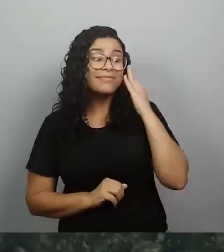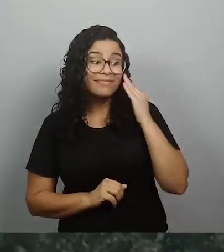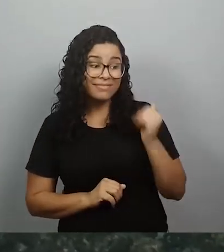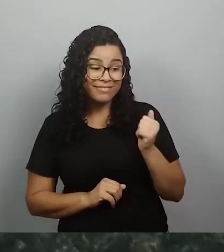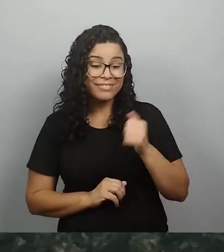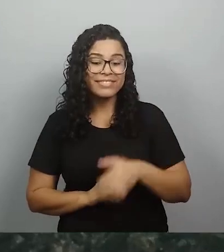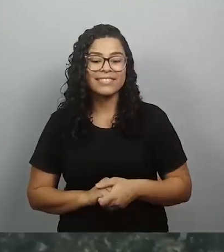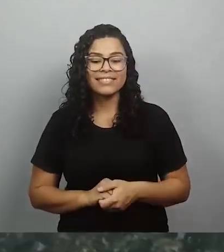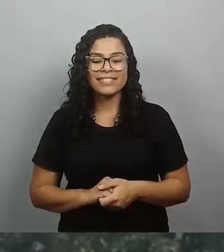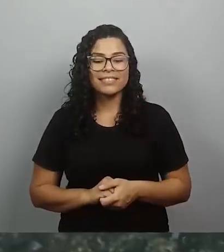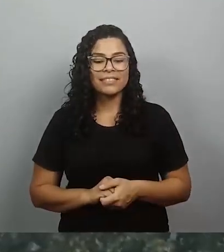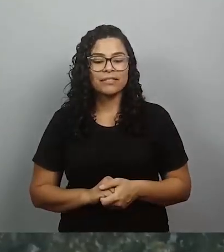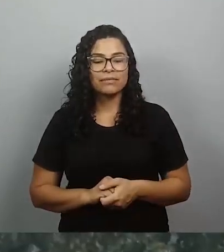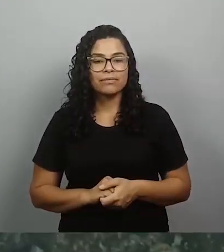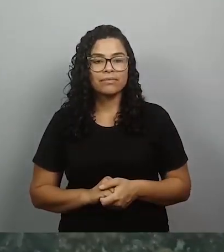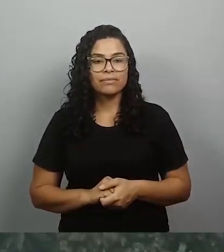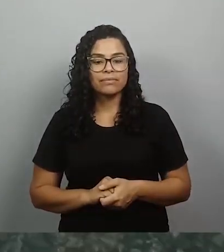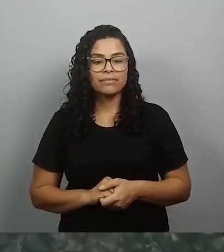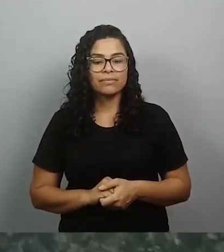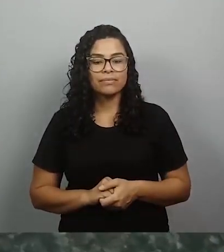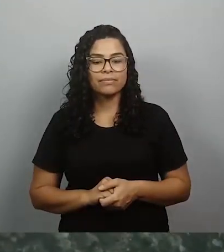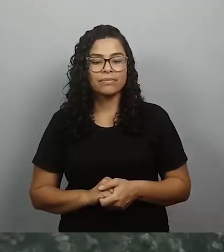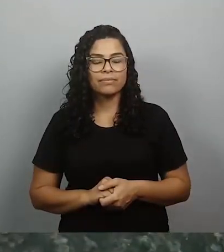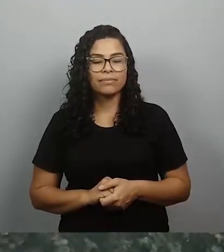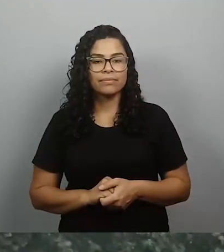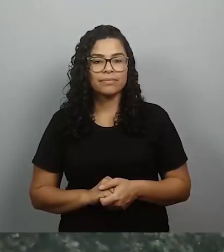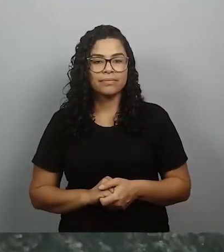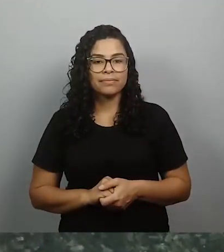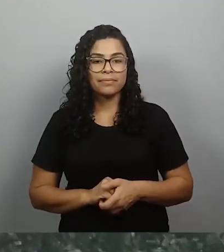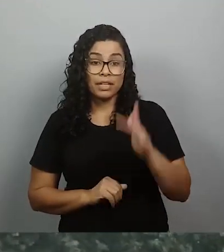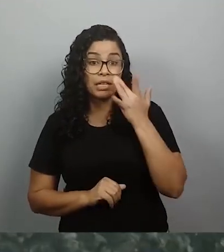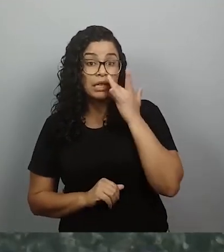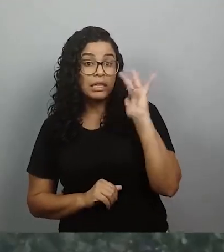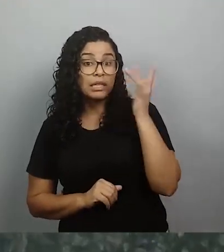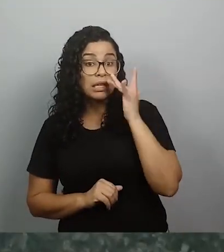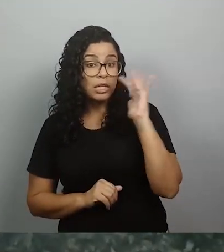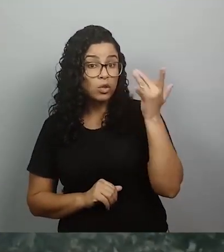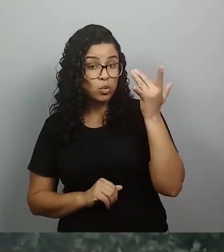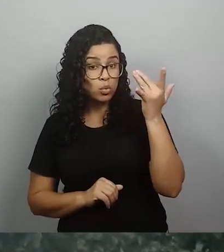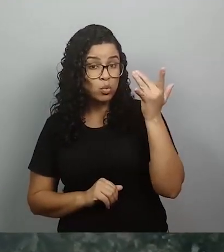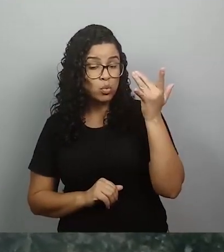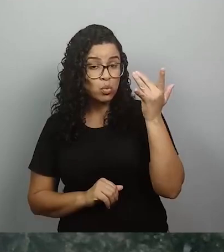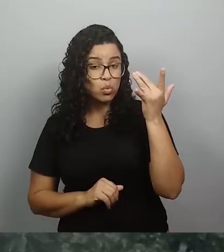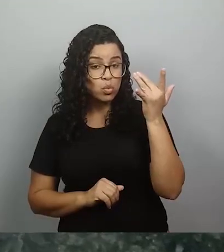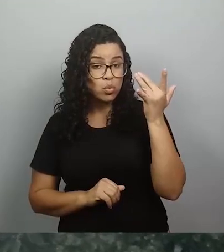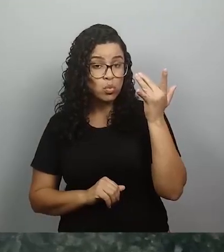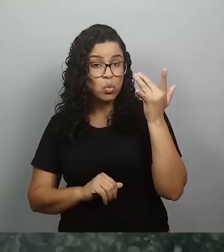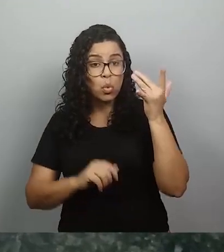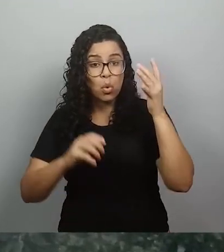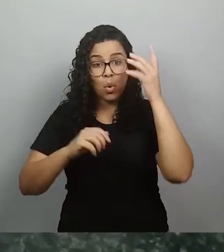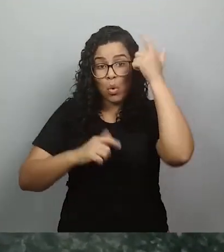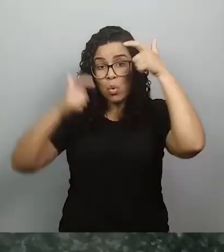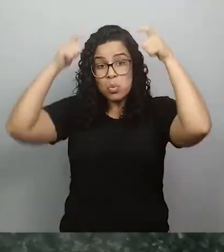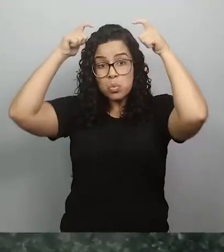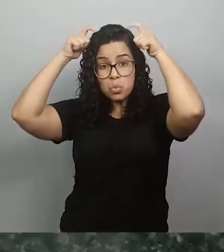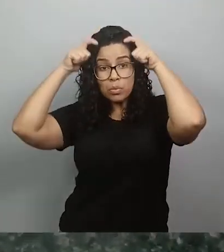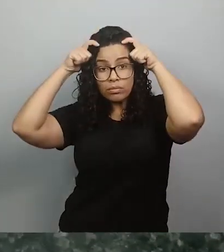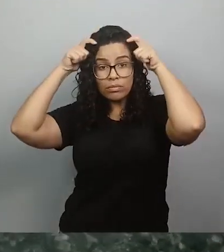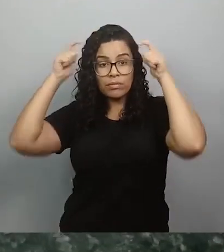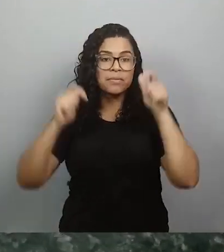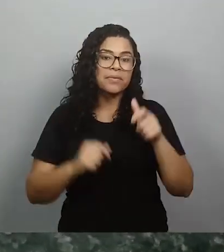sei. O tesouro do rei roubado. O